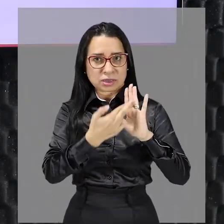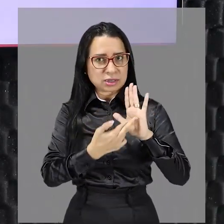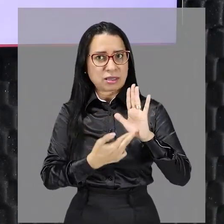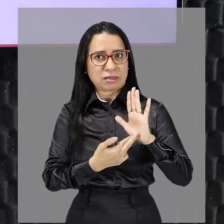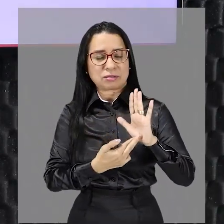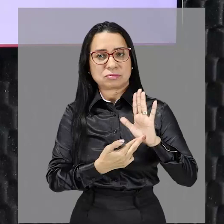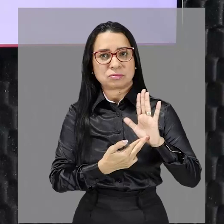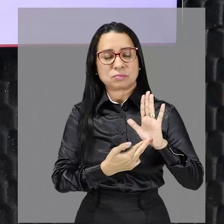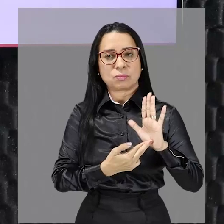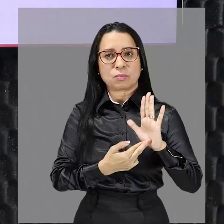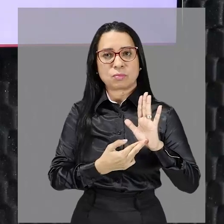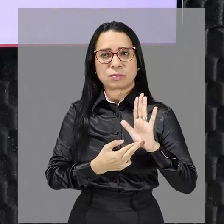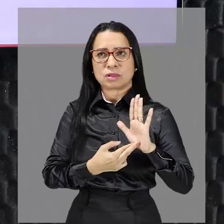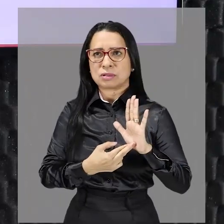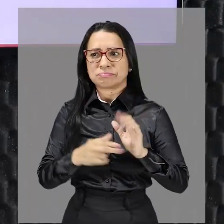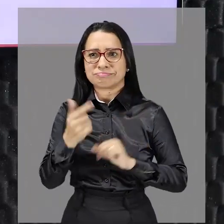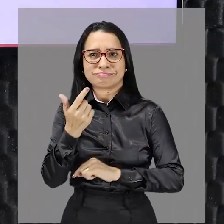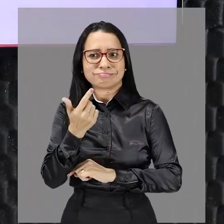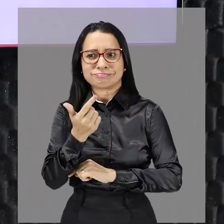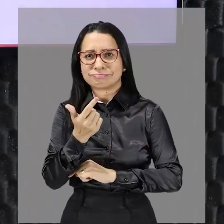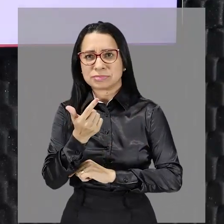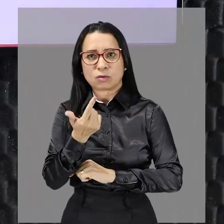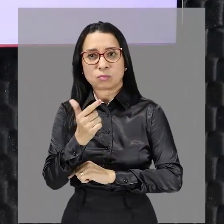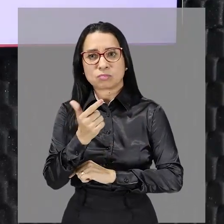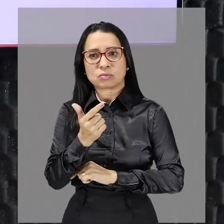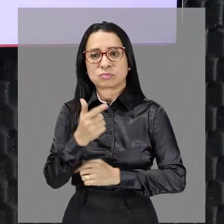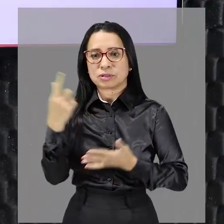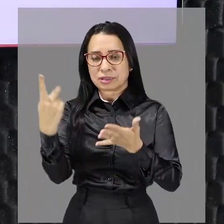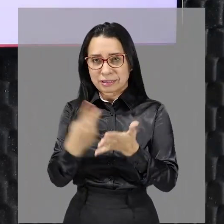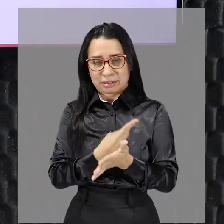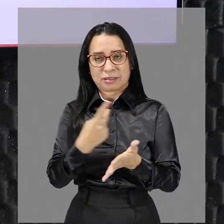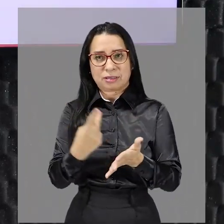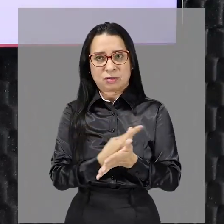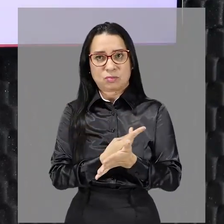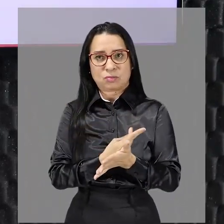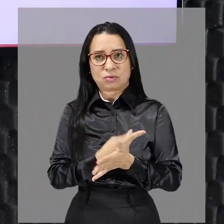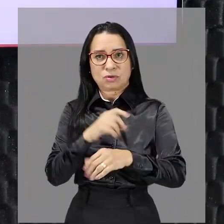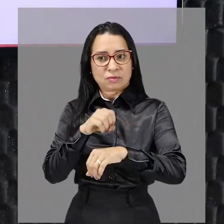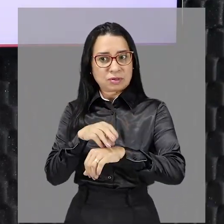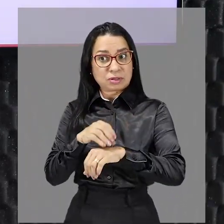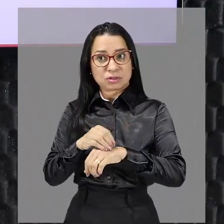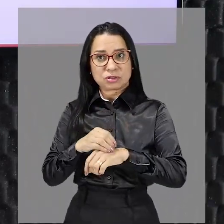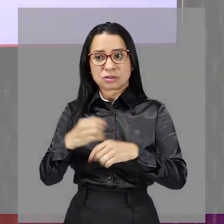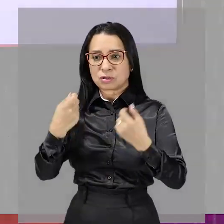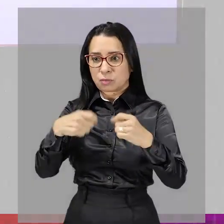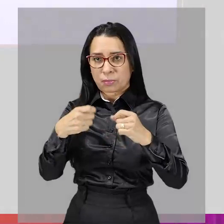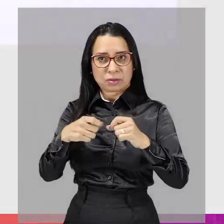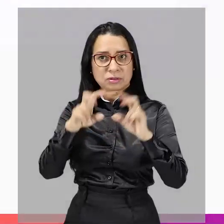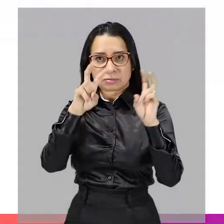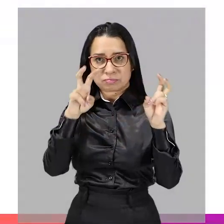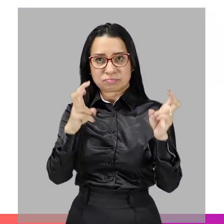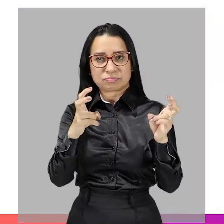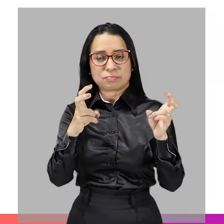guia do estudante para que não cometam essas falhas. Então fica a dica, não é necessário colocar um